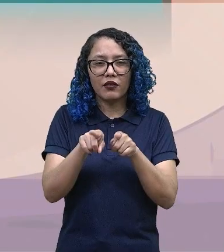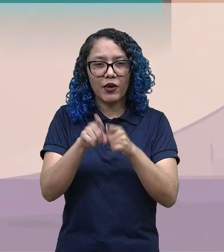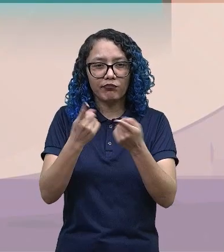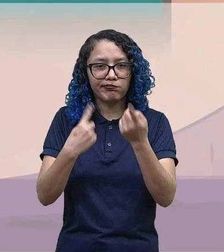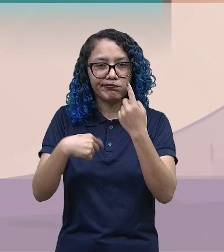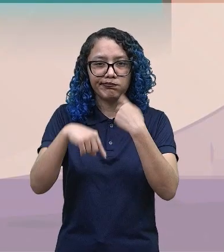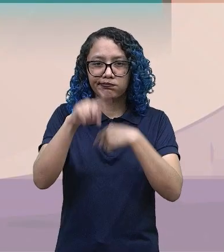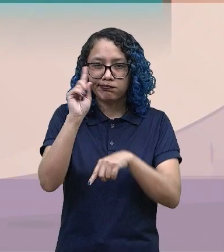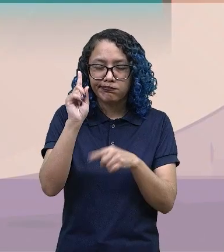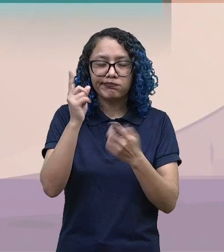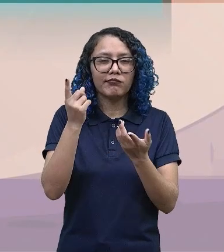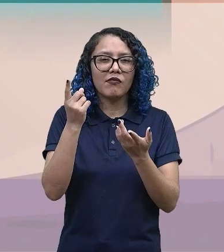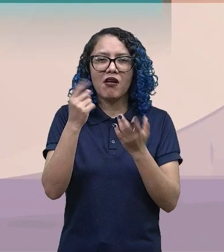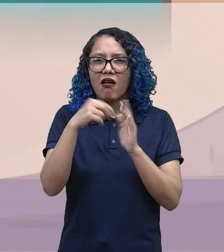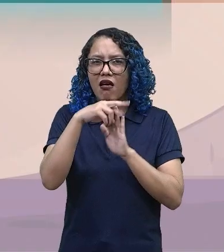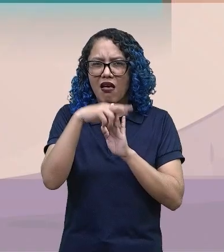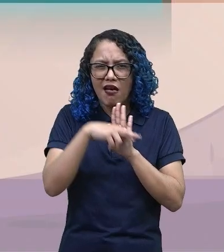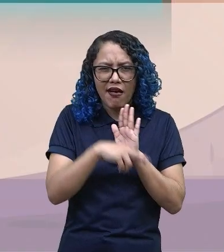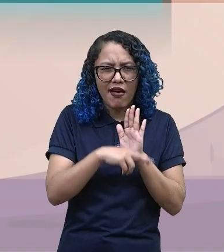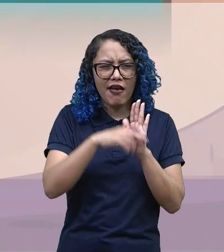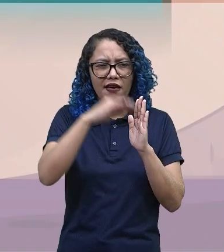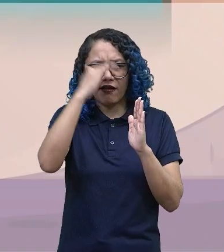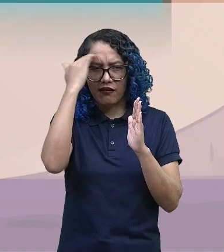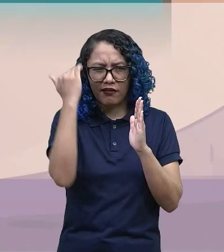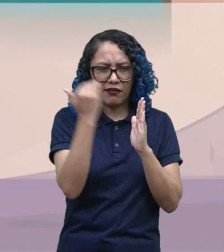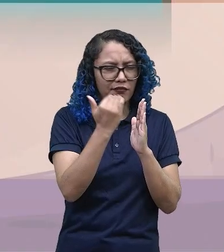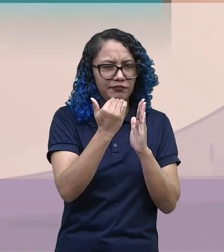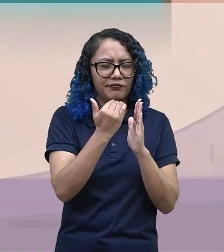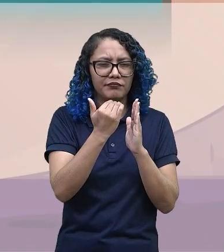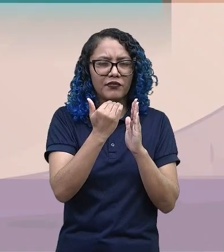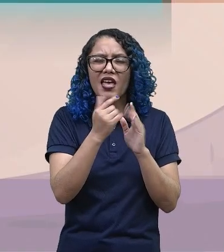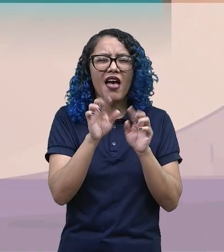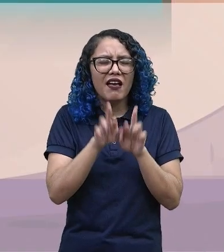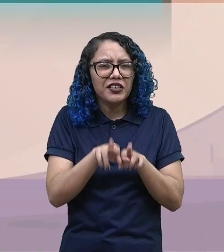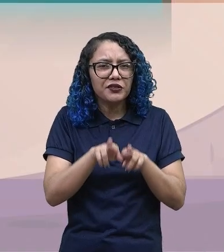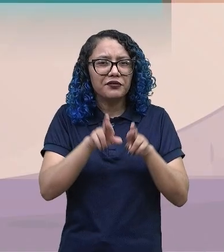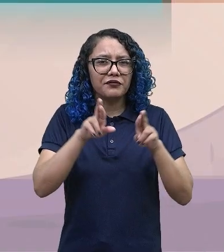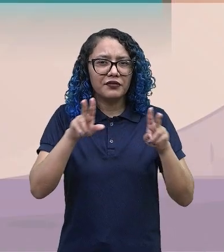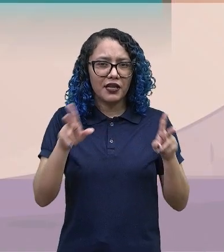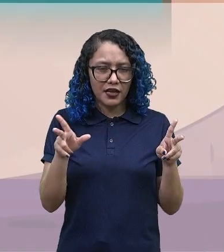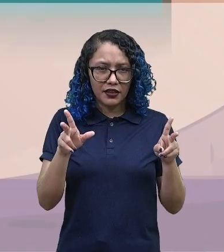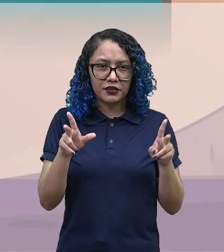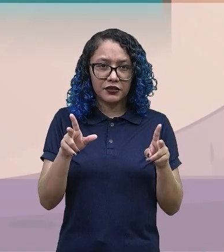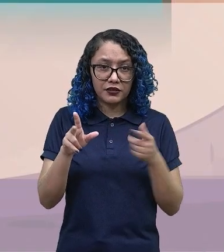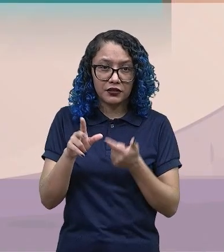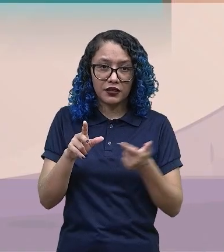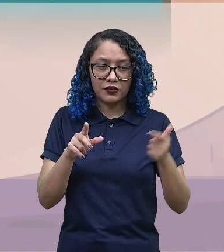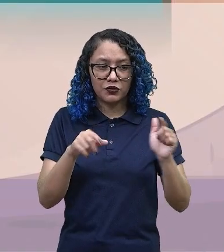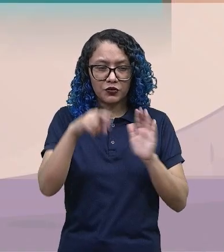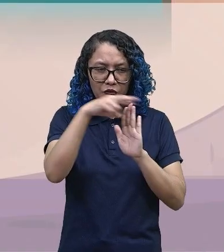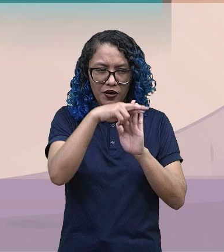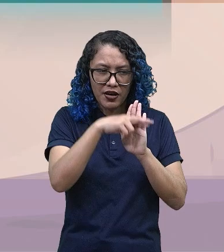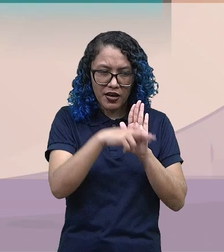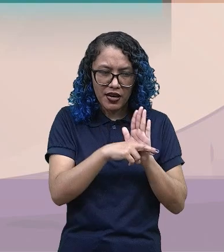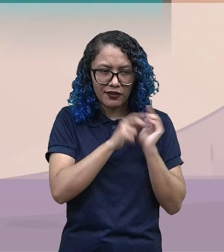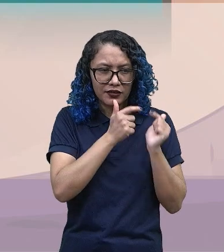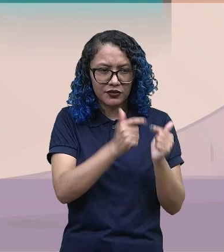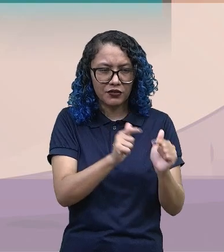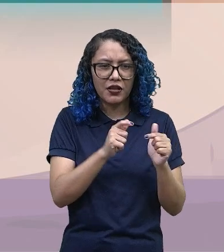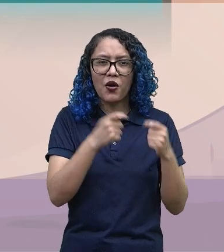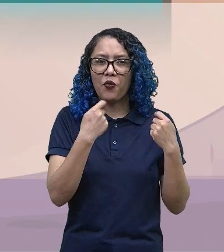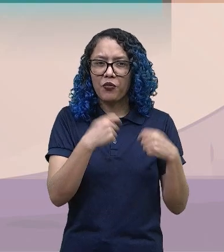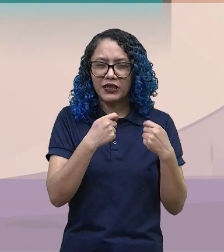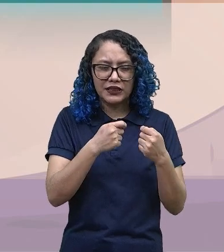códigos e padrões estabelecidos. Digo isso porque elas são um pouco diferentes das modalidades que têm aquelas regras, precisam acontecer